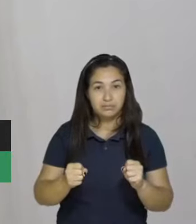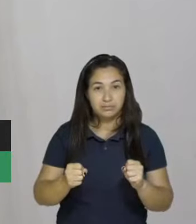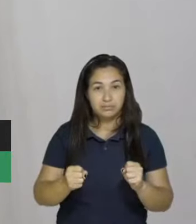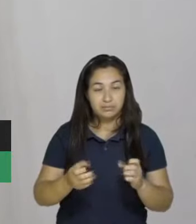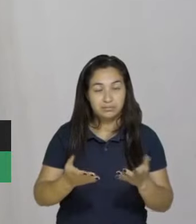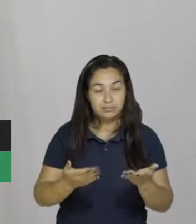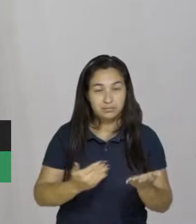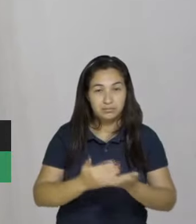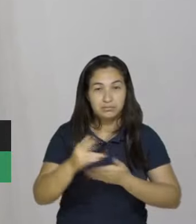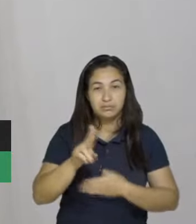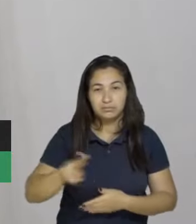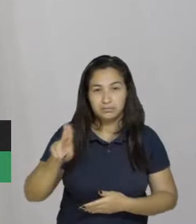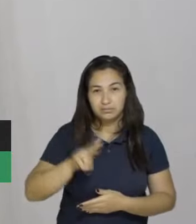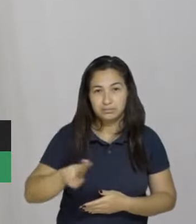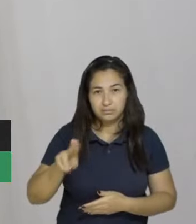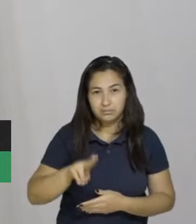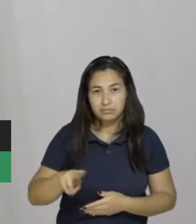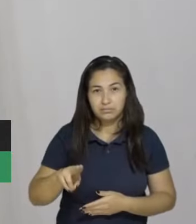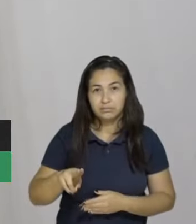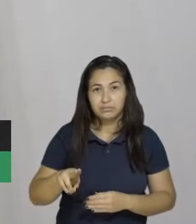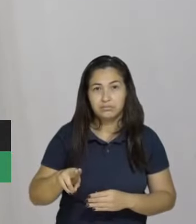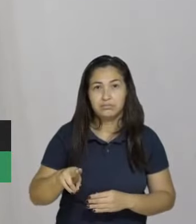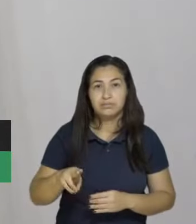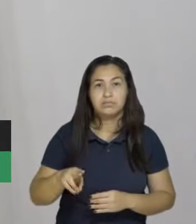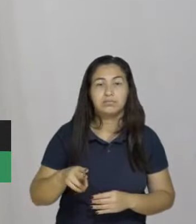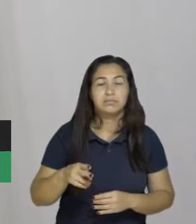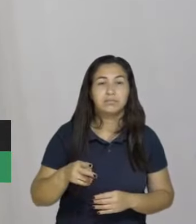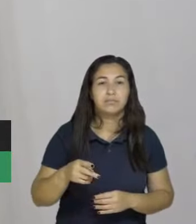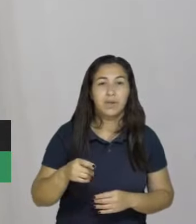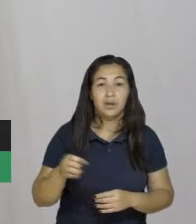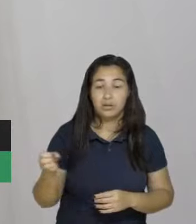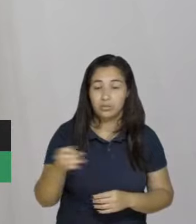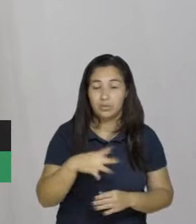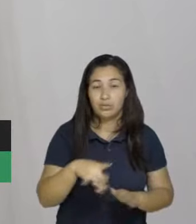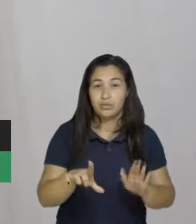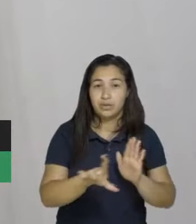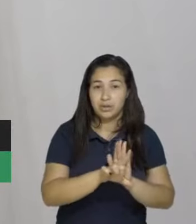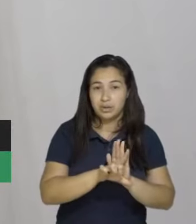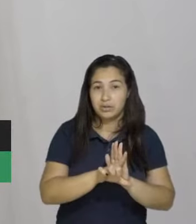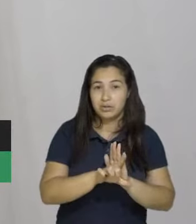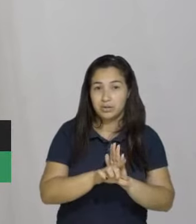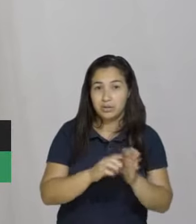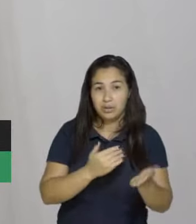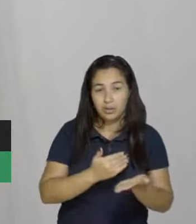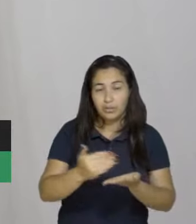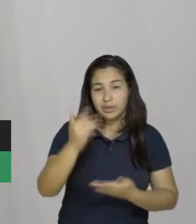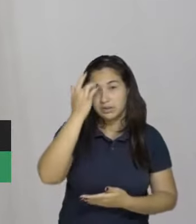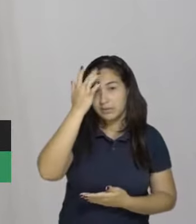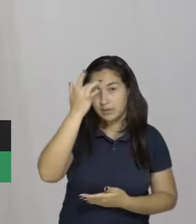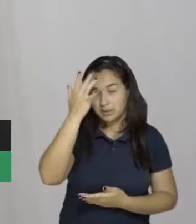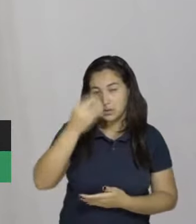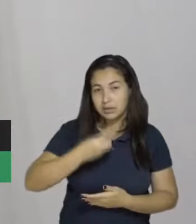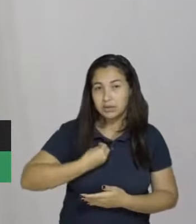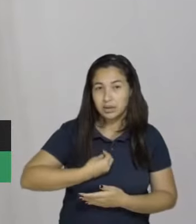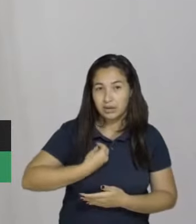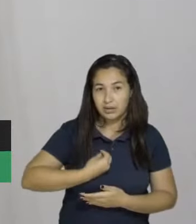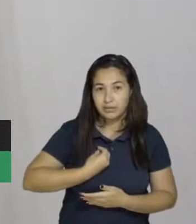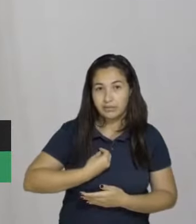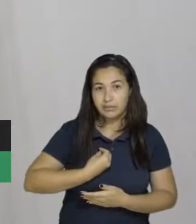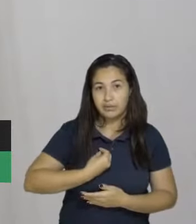uma inovação da lei que veio para ficar e que veio facilitar a vida